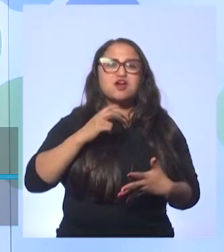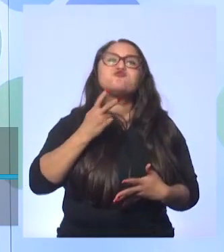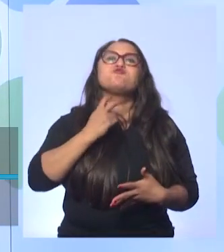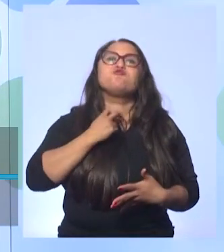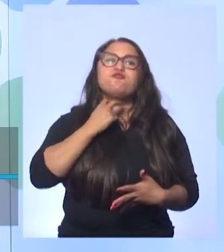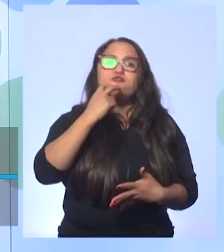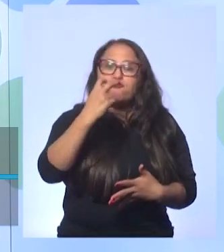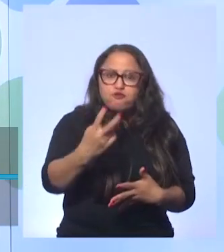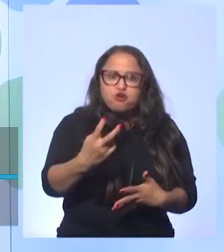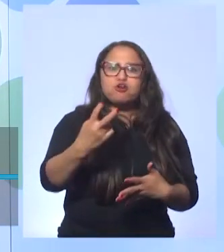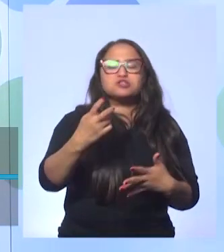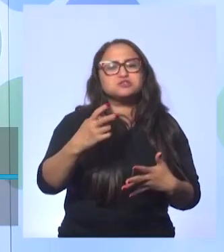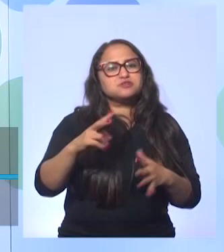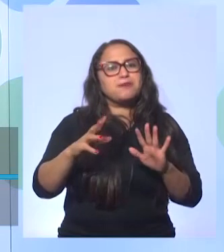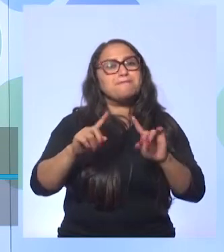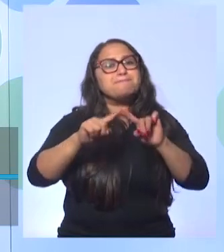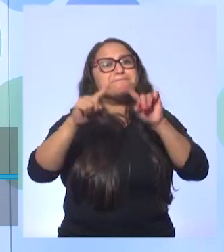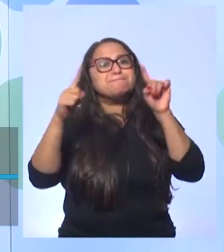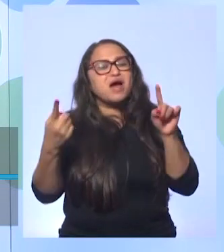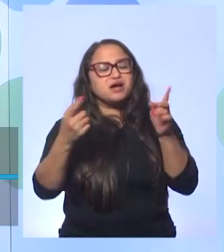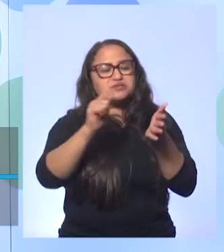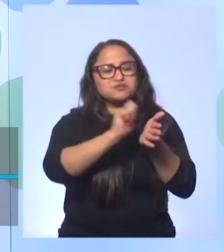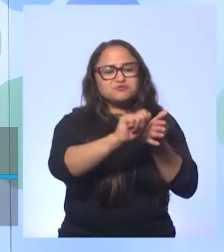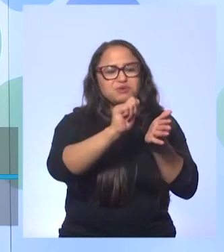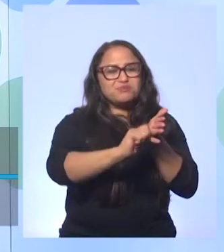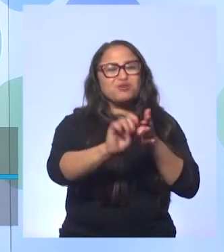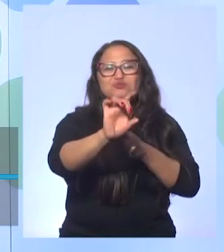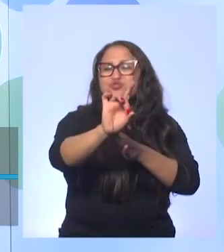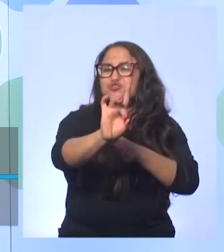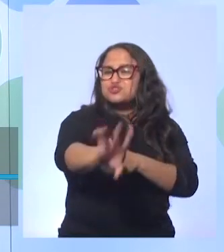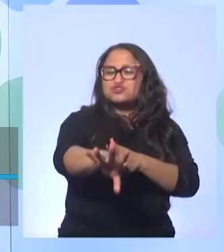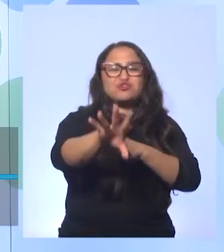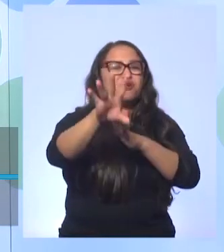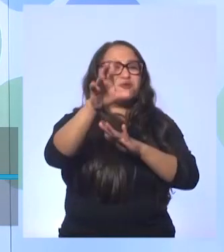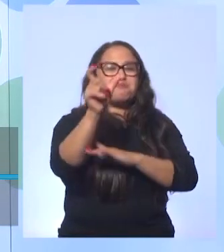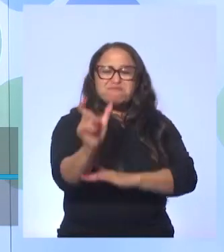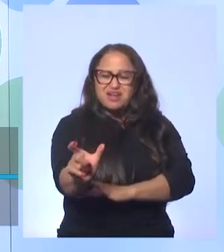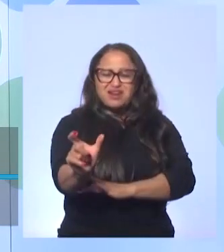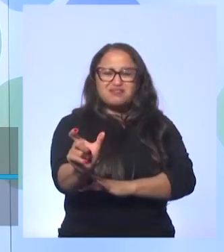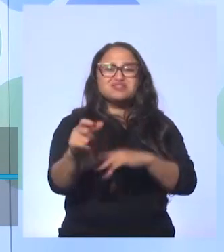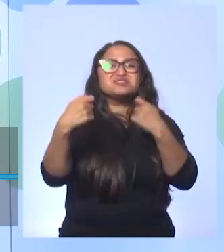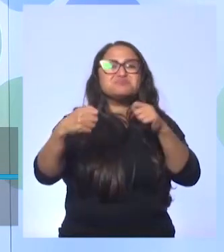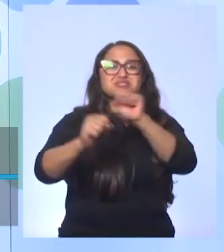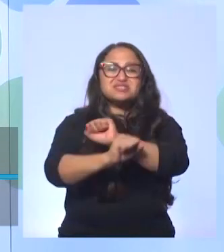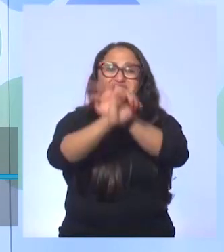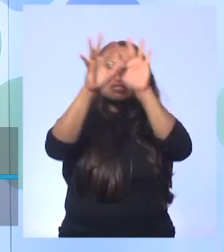tudo isso colabora. No papel é só palavra, então tem que estar tudo muito claro e